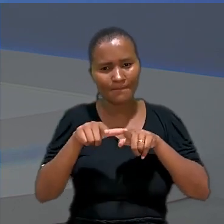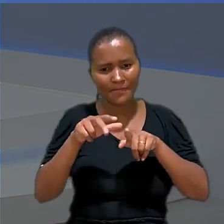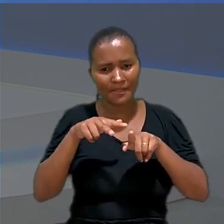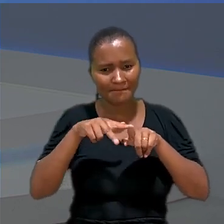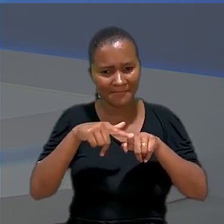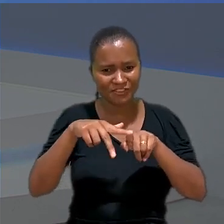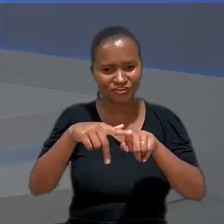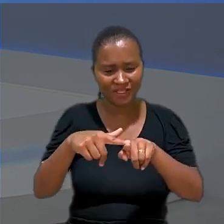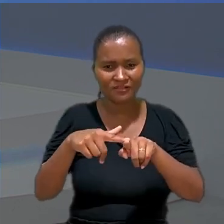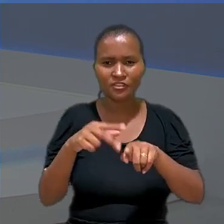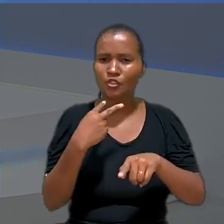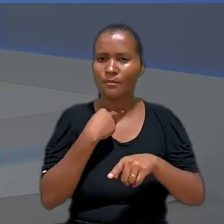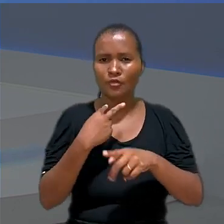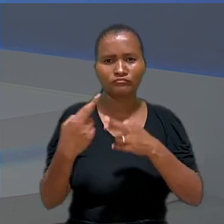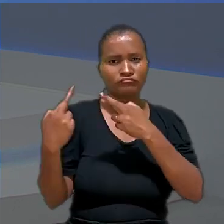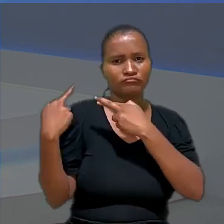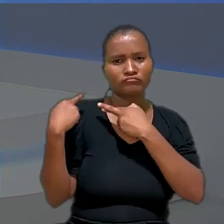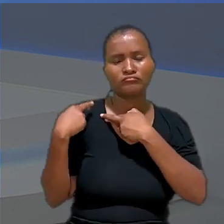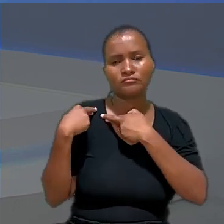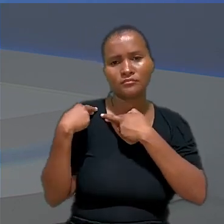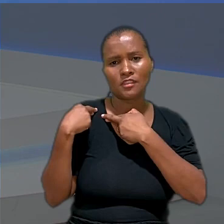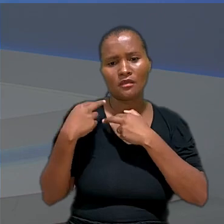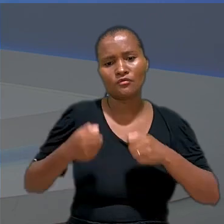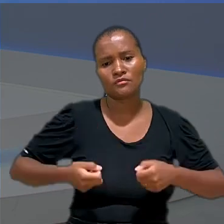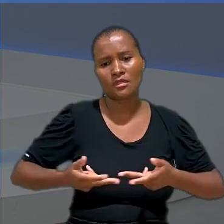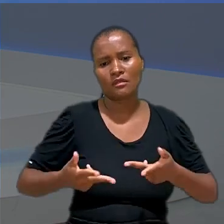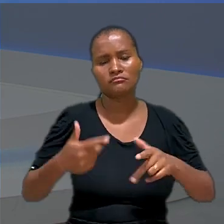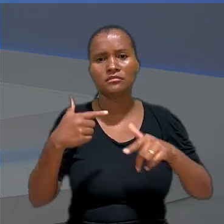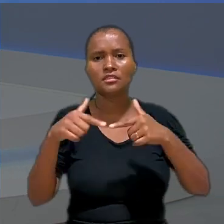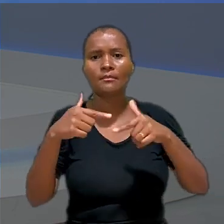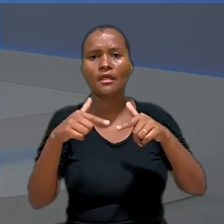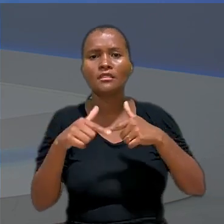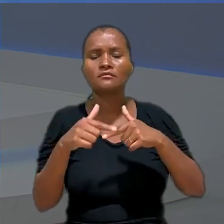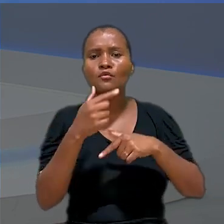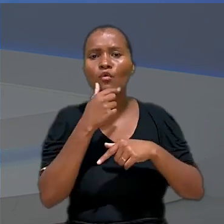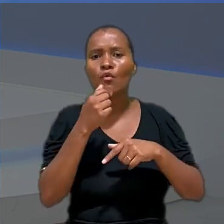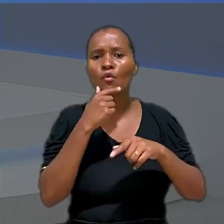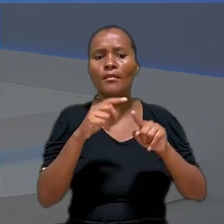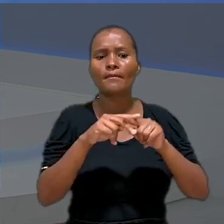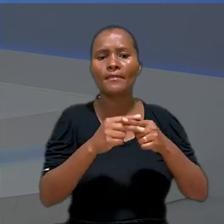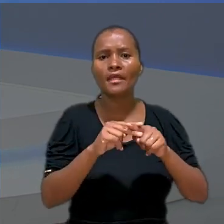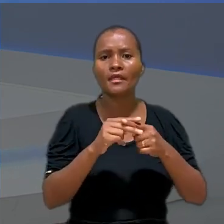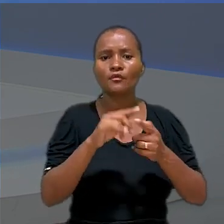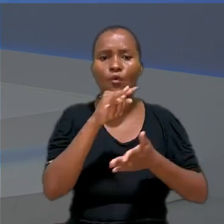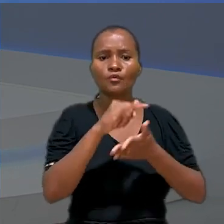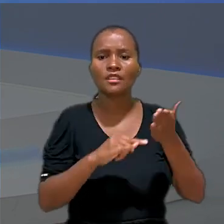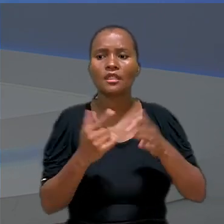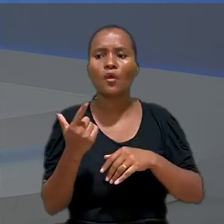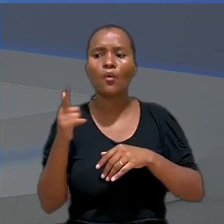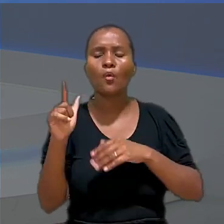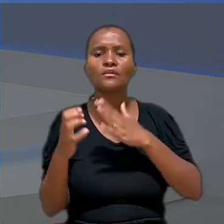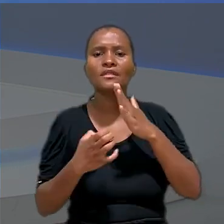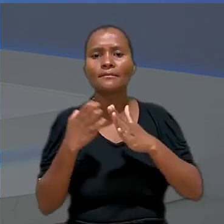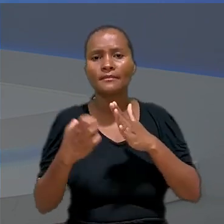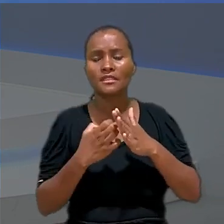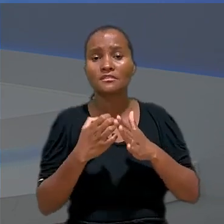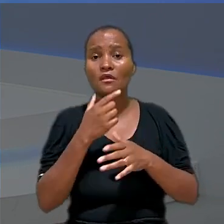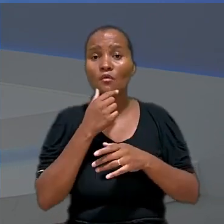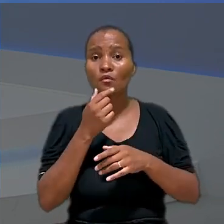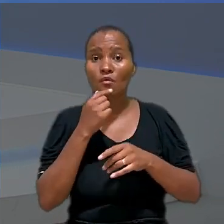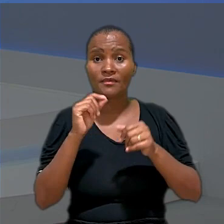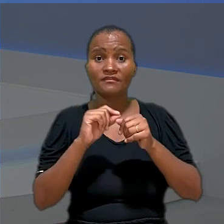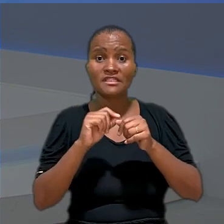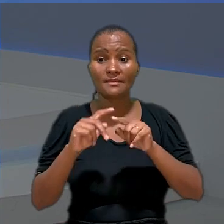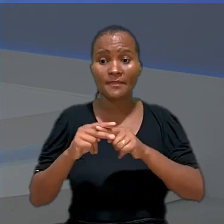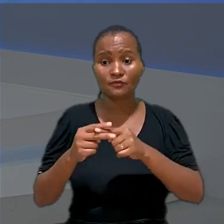pode ser responsabilizada subsidiariamente pelos encargos trabalhistas devidos a um mecânico contratado por outra empresa.